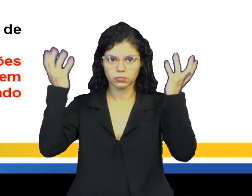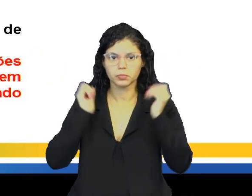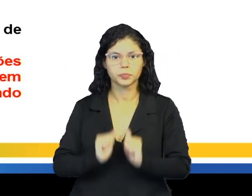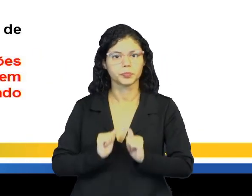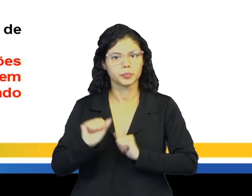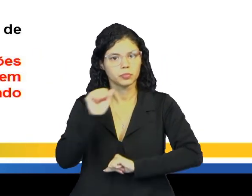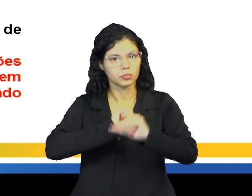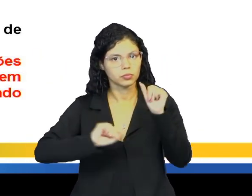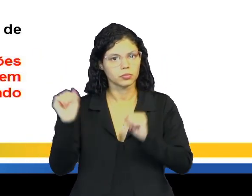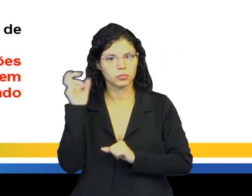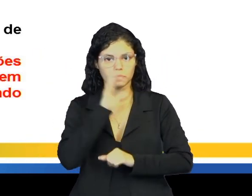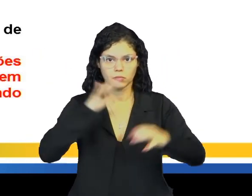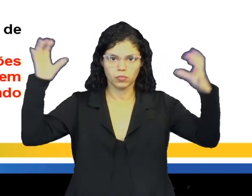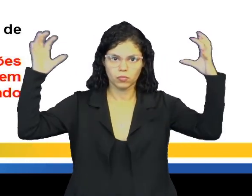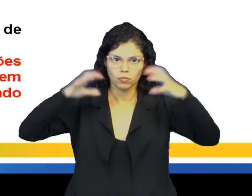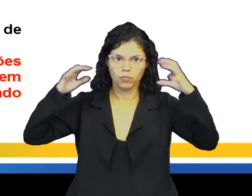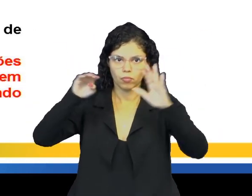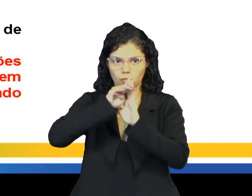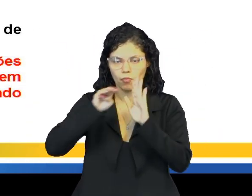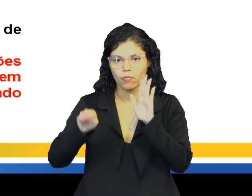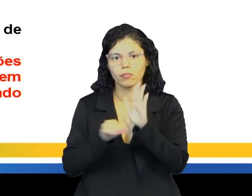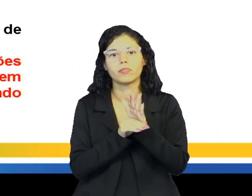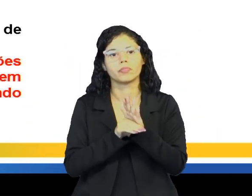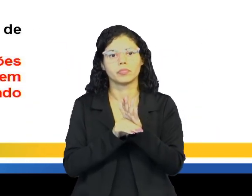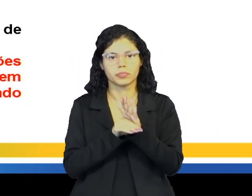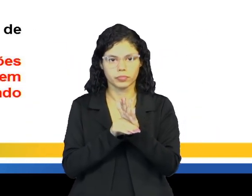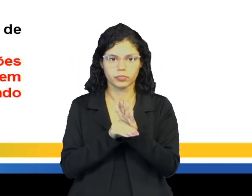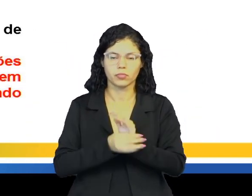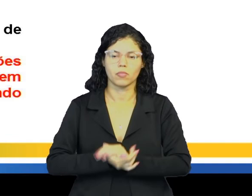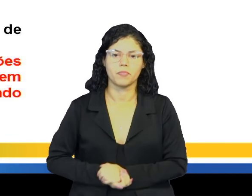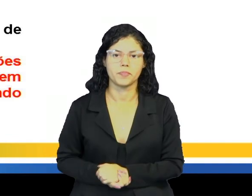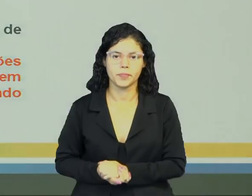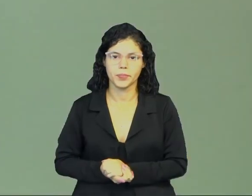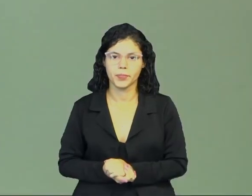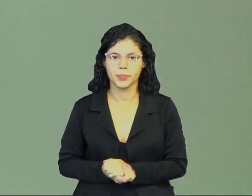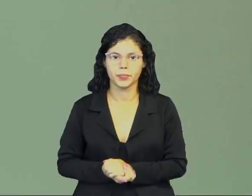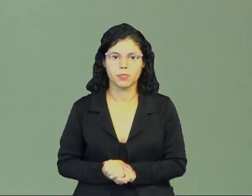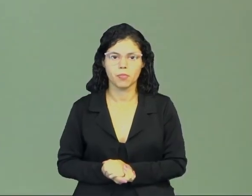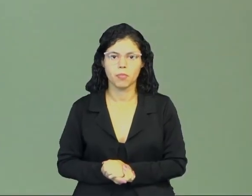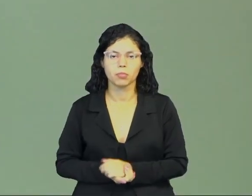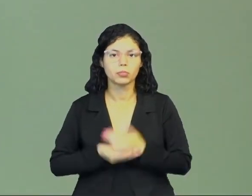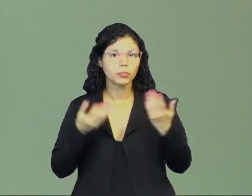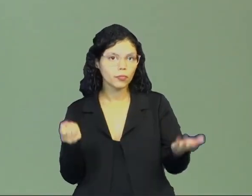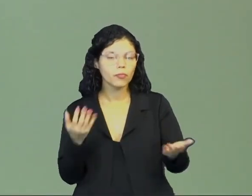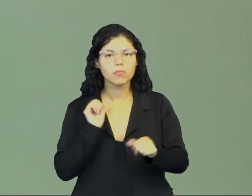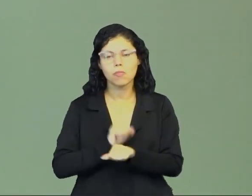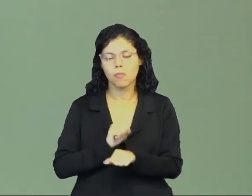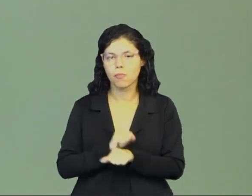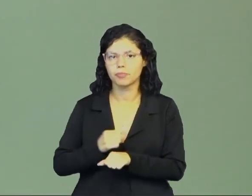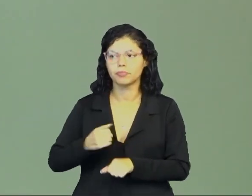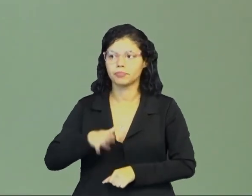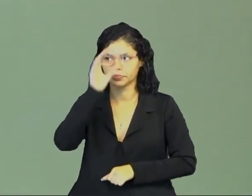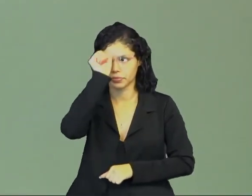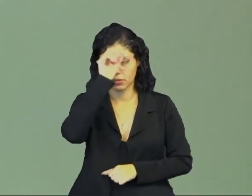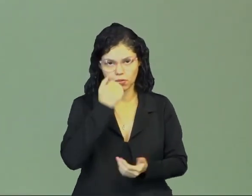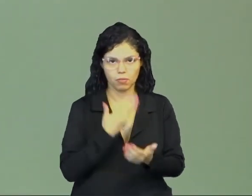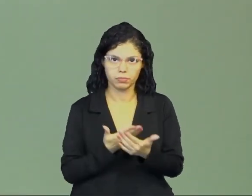que podem alterar o regime das chuvas, deixando regiões sem água. Bom, espero que vocês